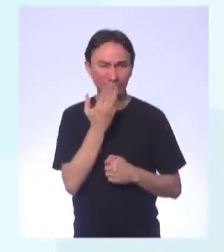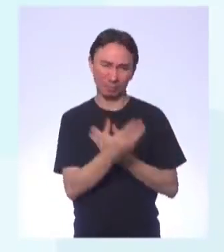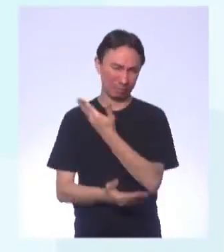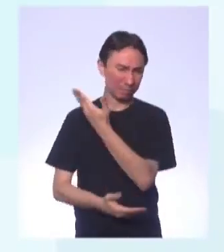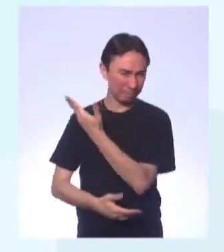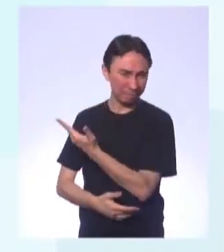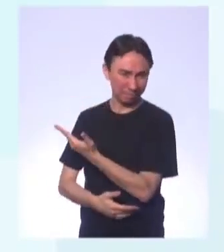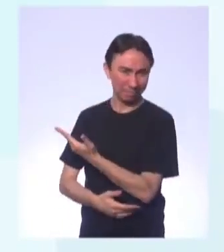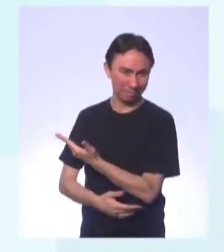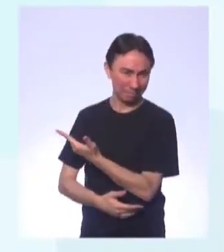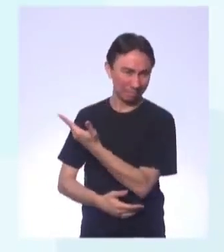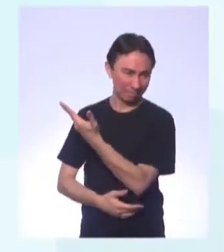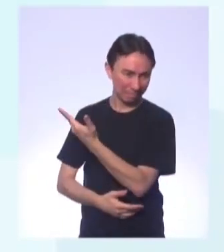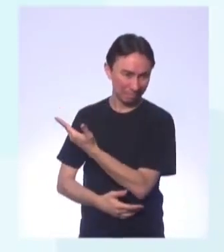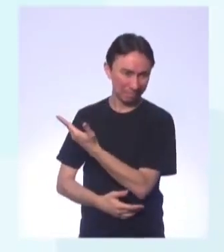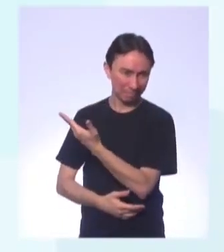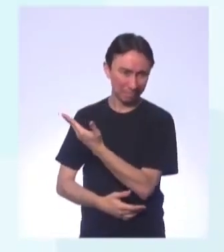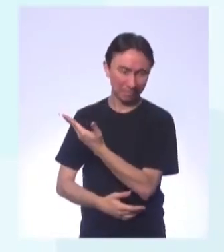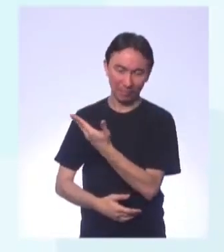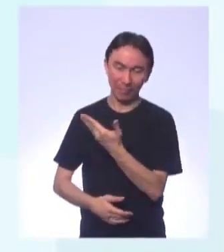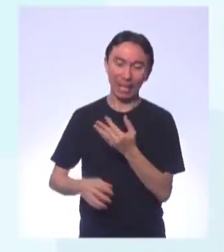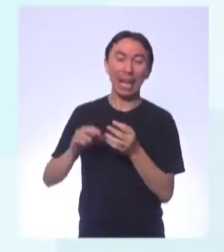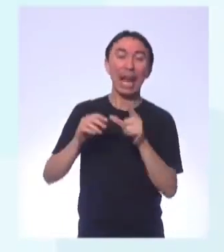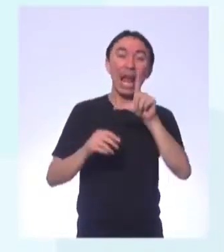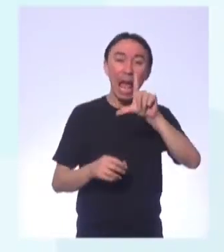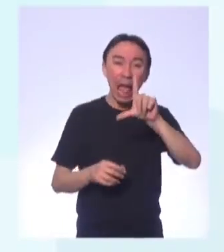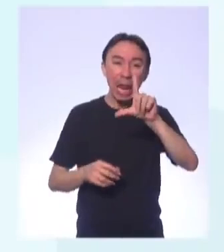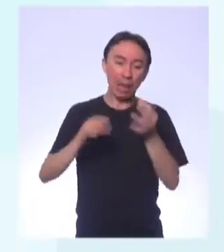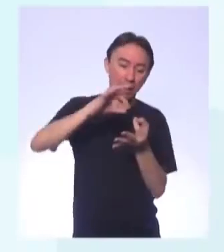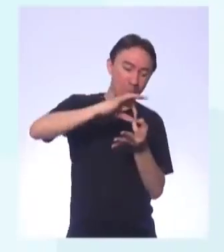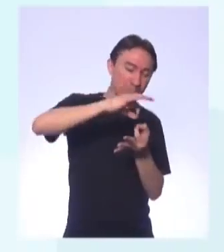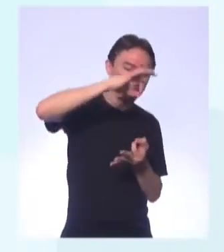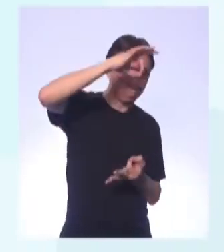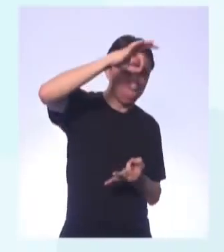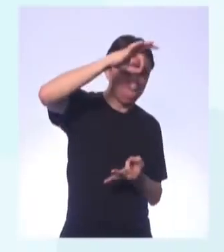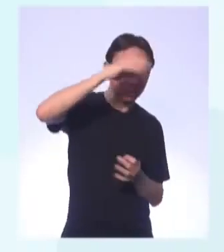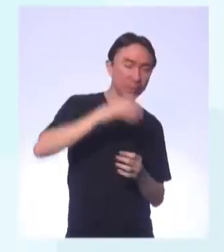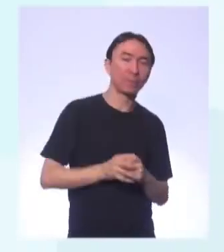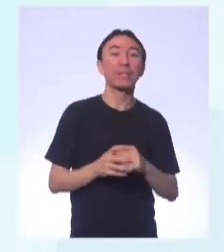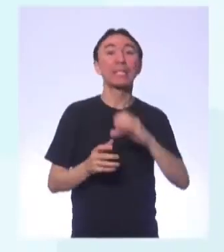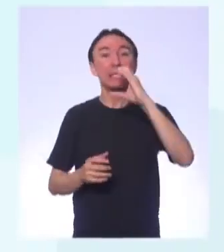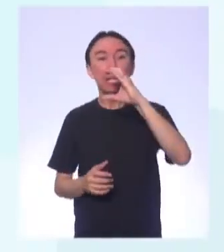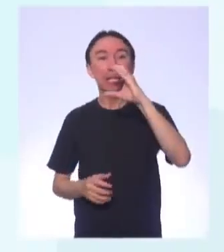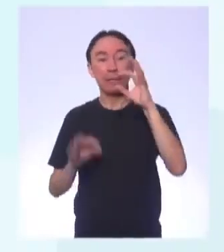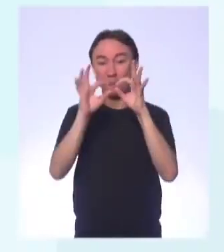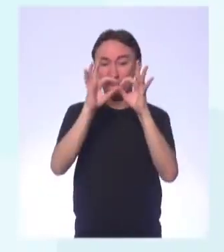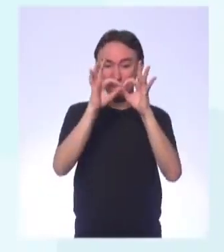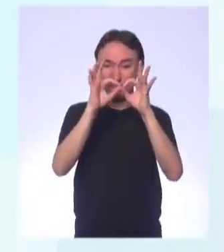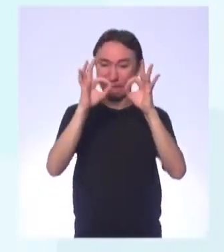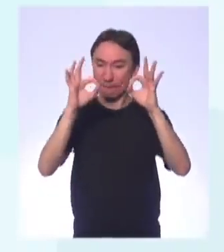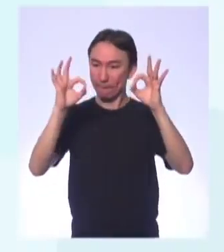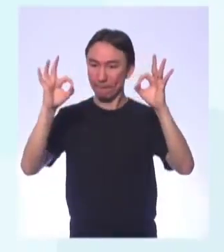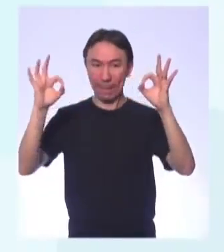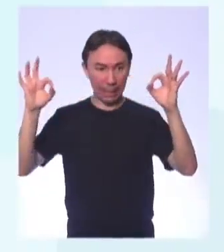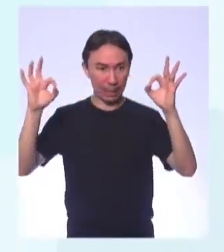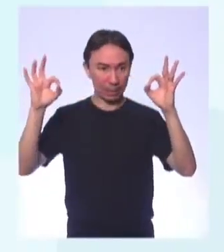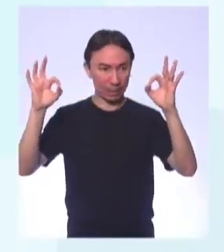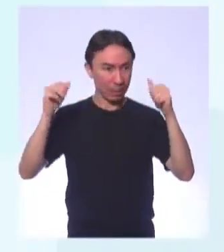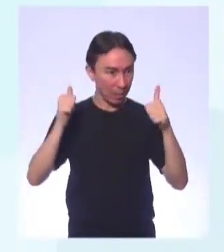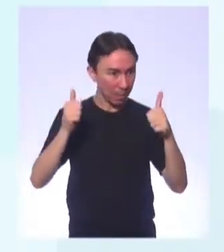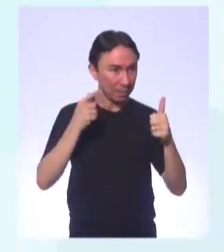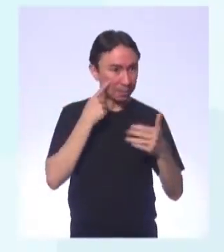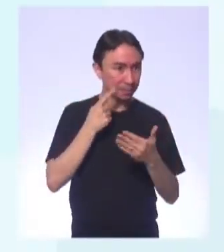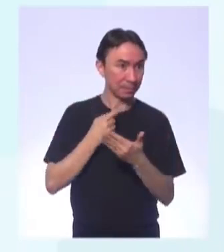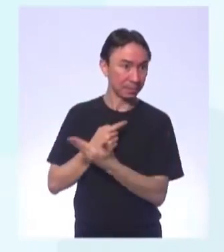você só linha na figura então Oi welia e a largura e o seu comprimento parece bem mas aqui ó esse aqui é o cê